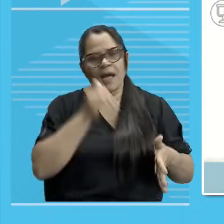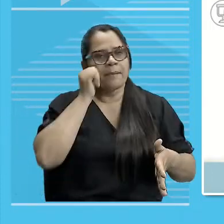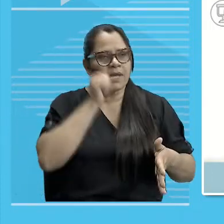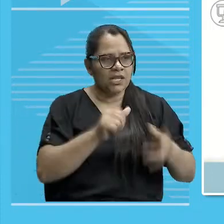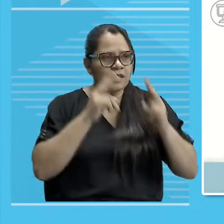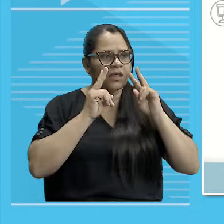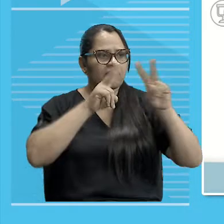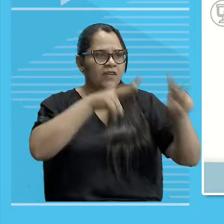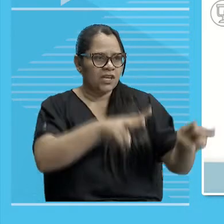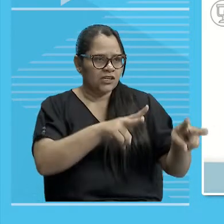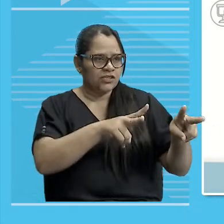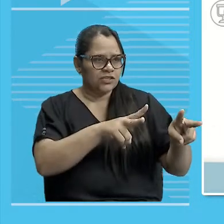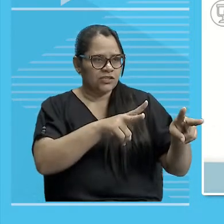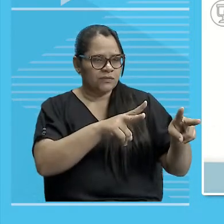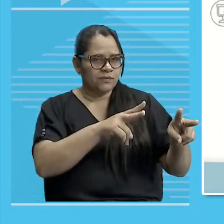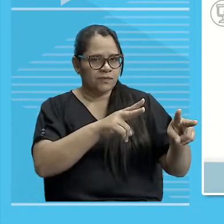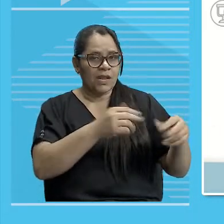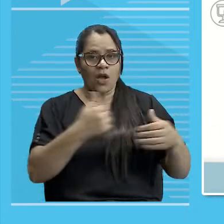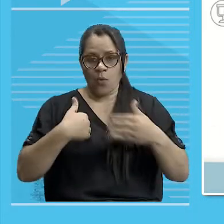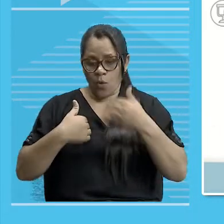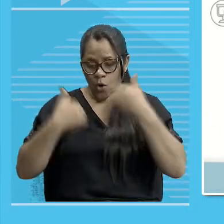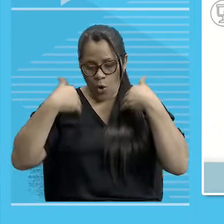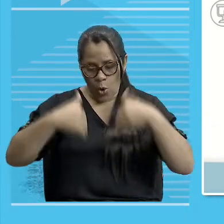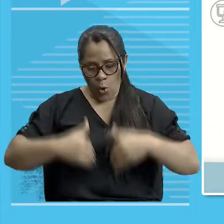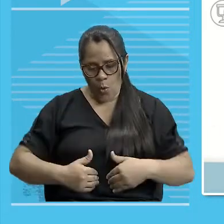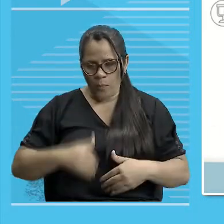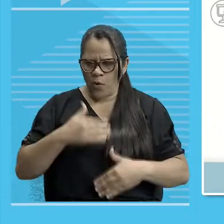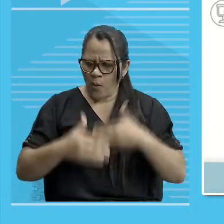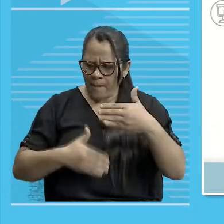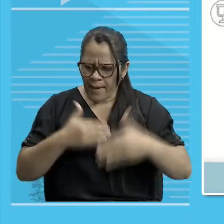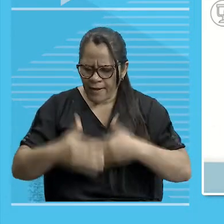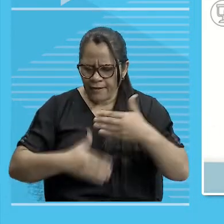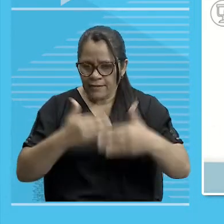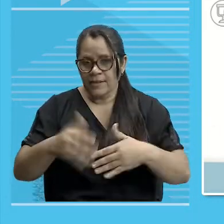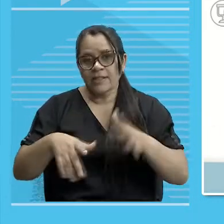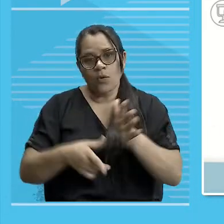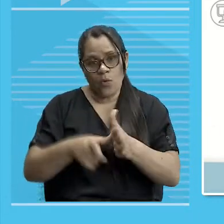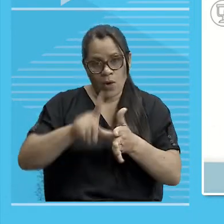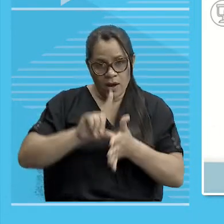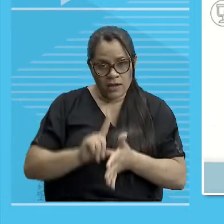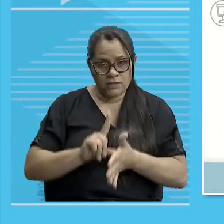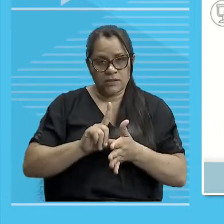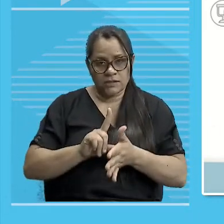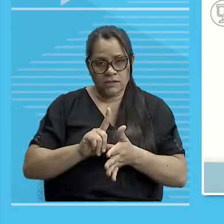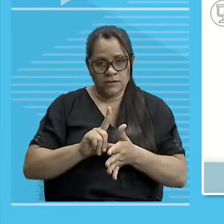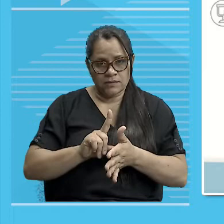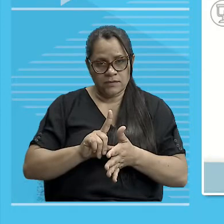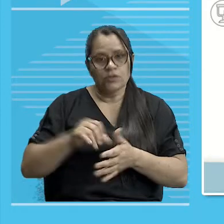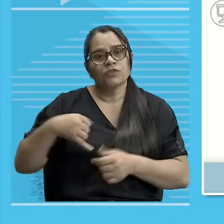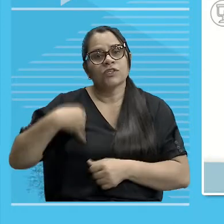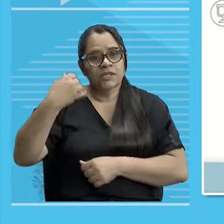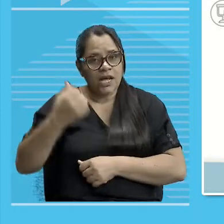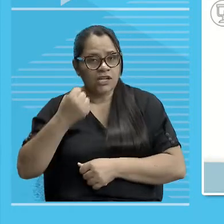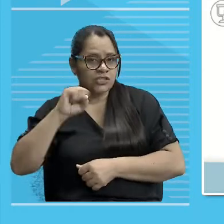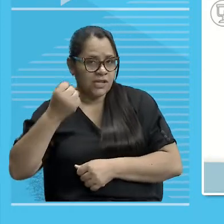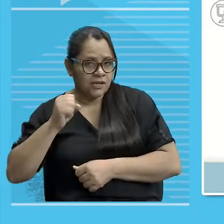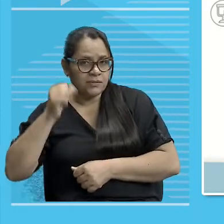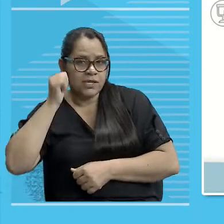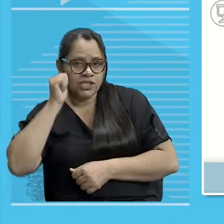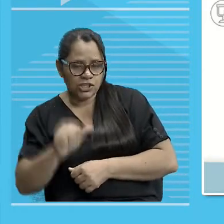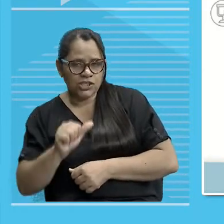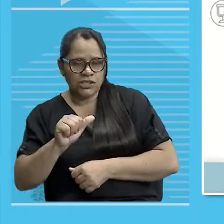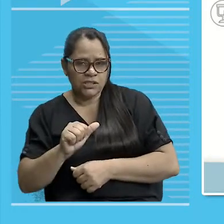aí. Ocorre antes dos 8 anos nas meninas e antes dos 9 anos nos meninos. É preciso